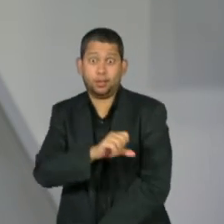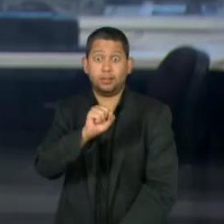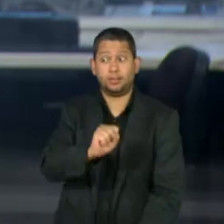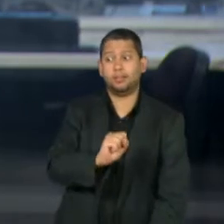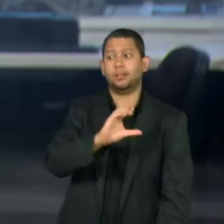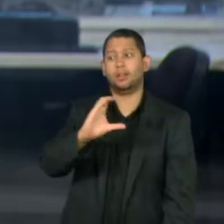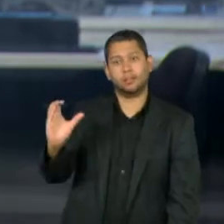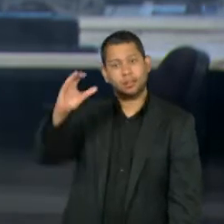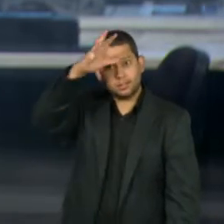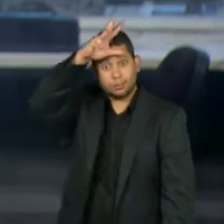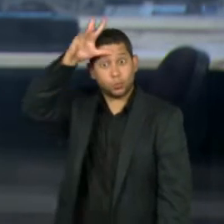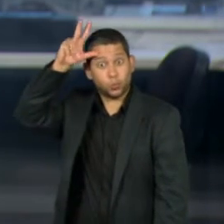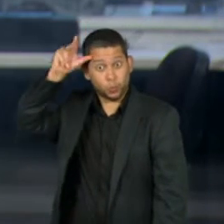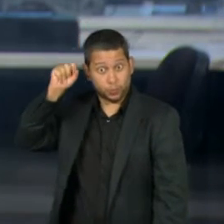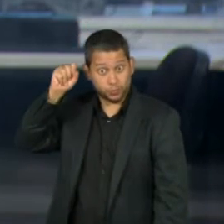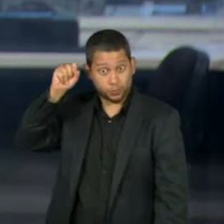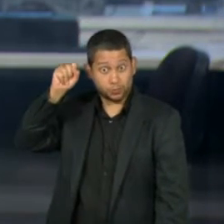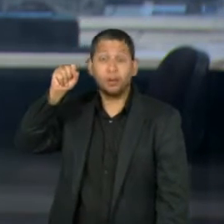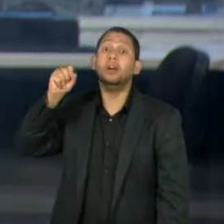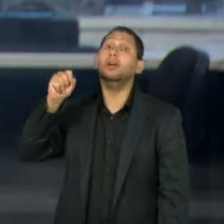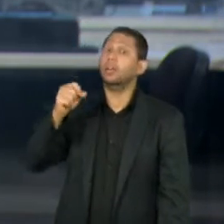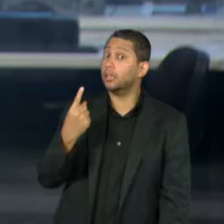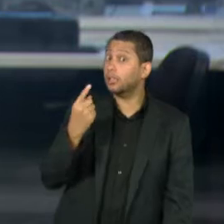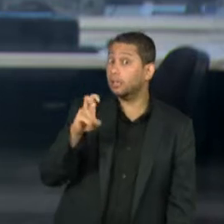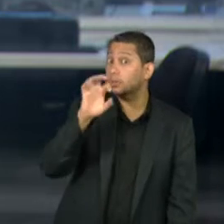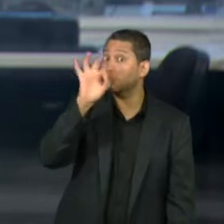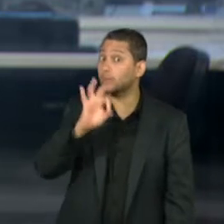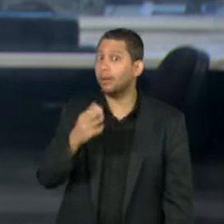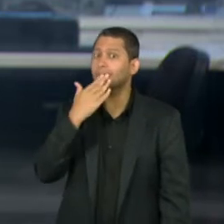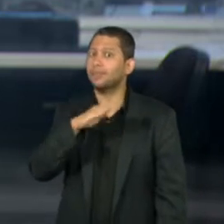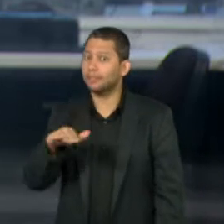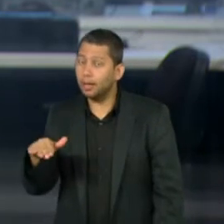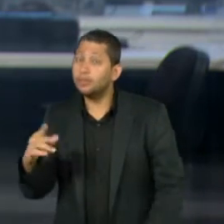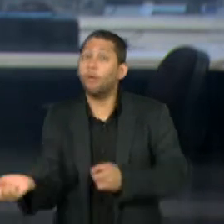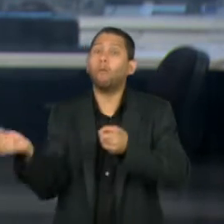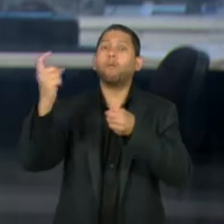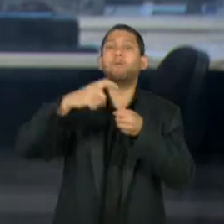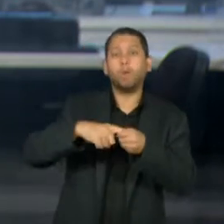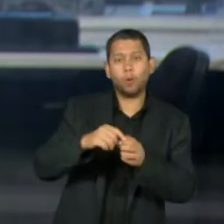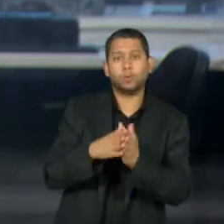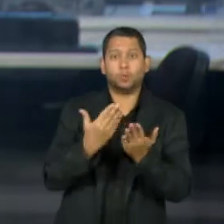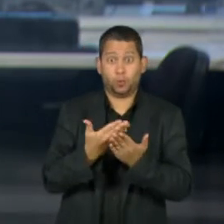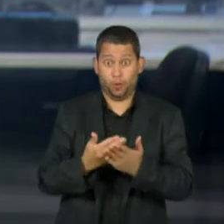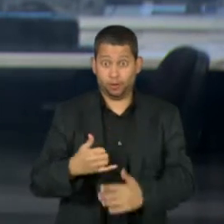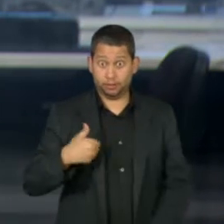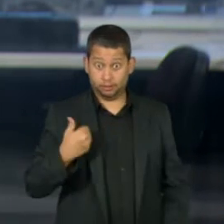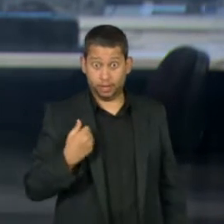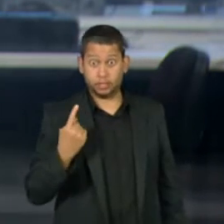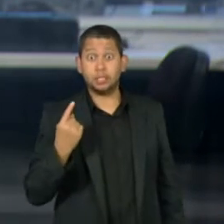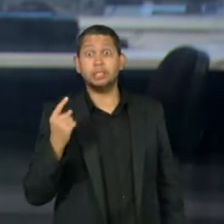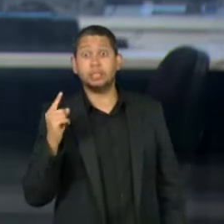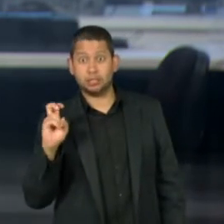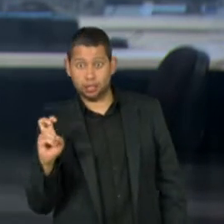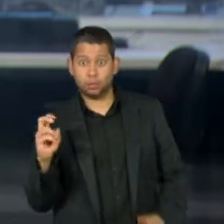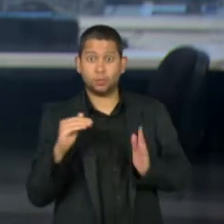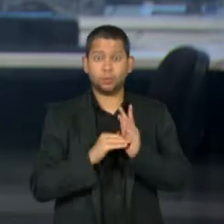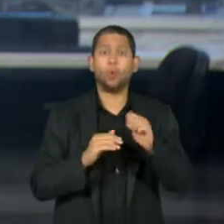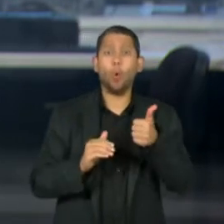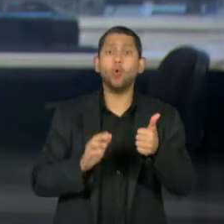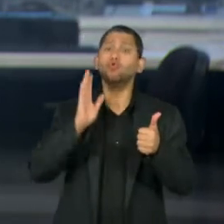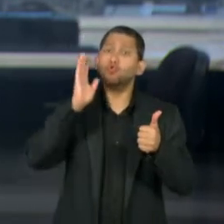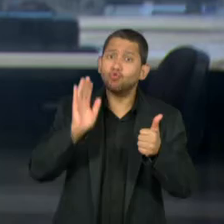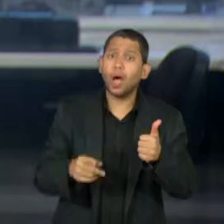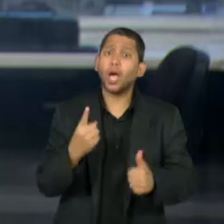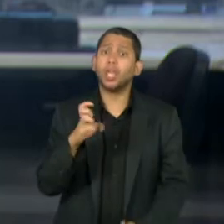Catarina. Mas menos de 15% das crianças brasileiras entre 5 e 11 anos receberam a primeira dose da vacina contra